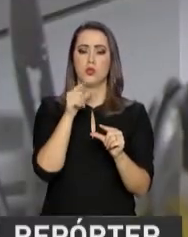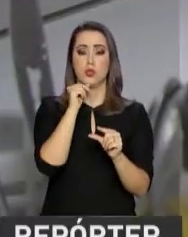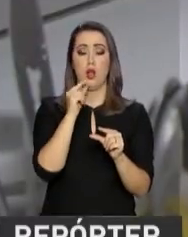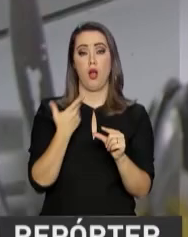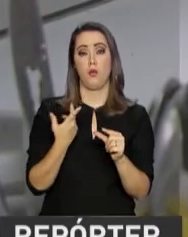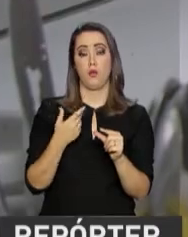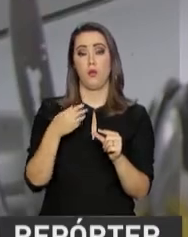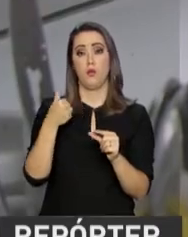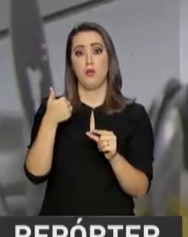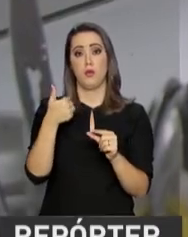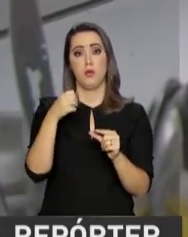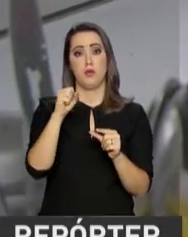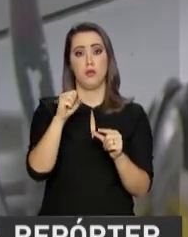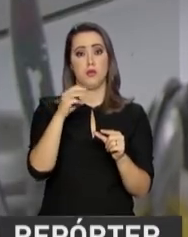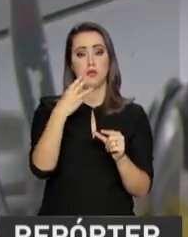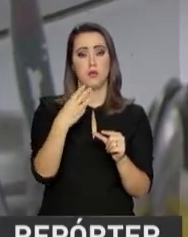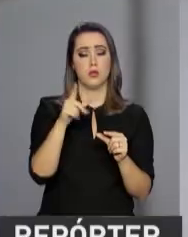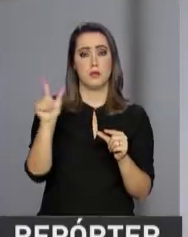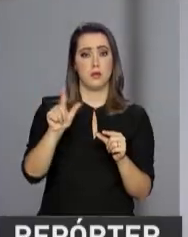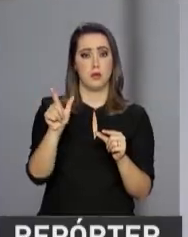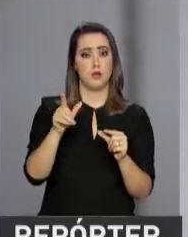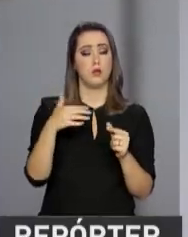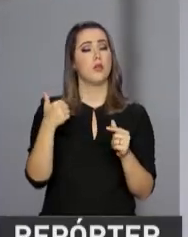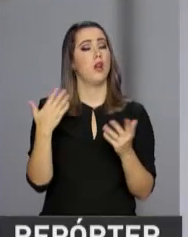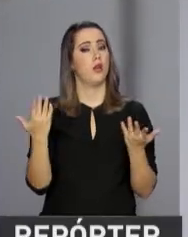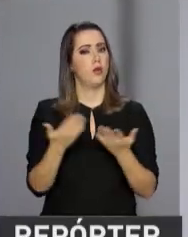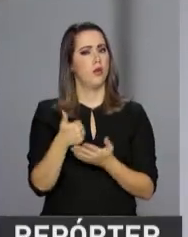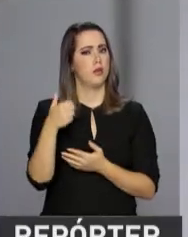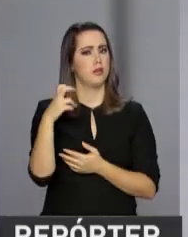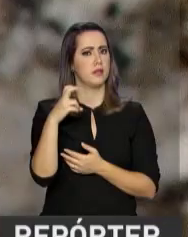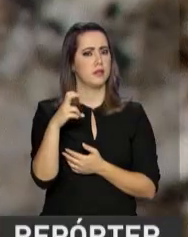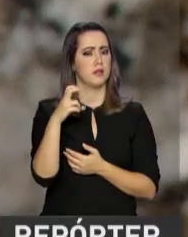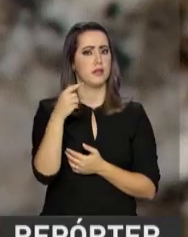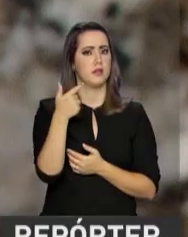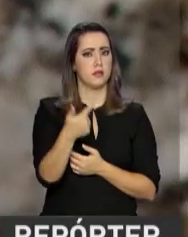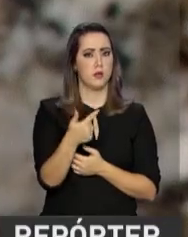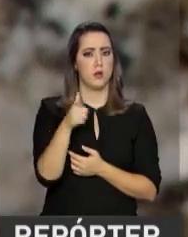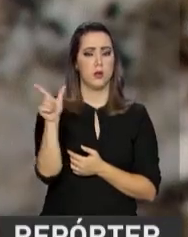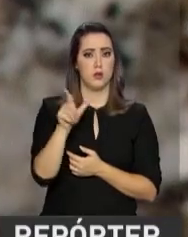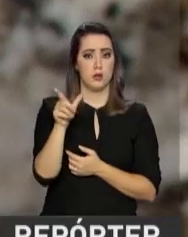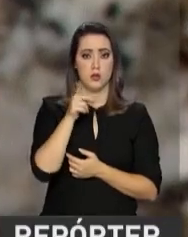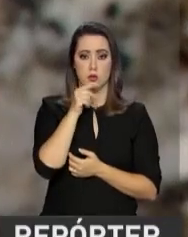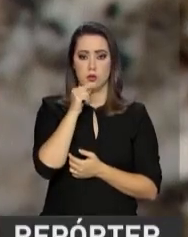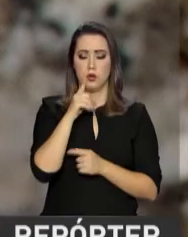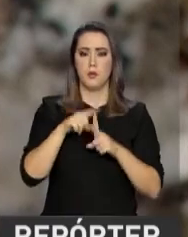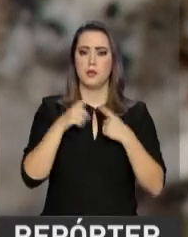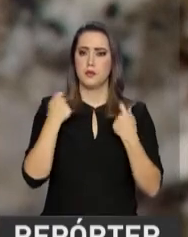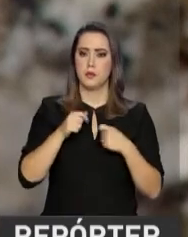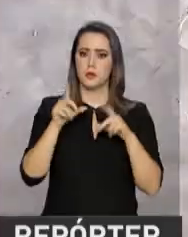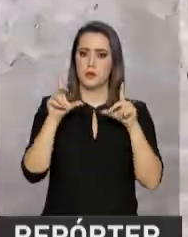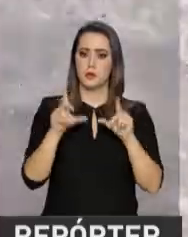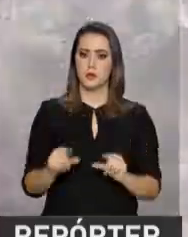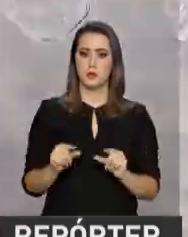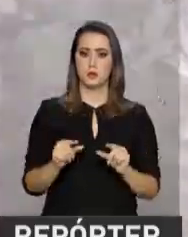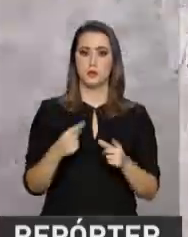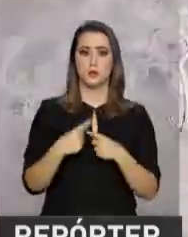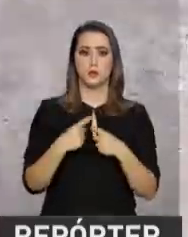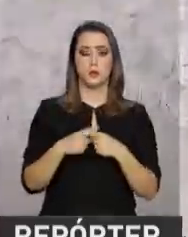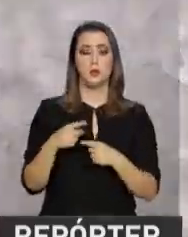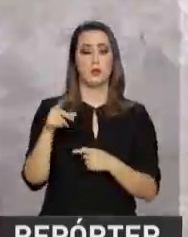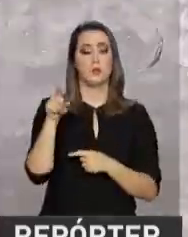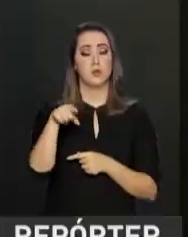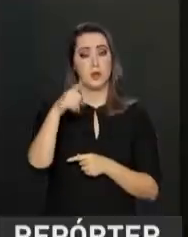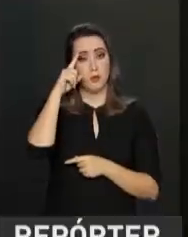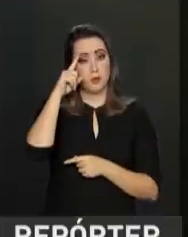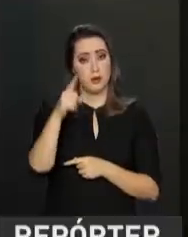habitante de 183 litros para 152 mas ainda precisa reduzir mais pois a recomendação